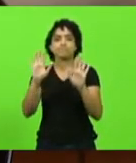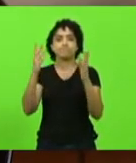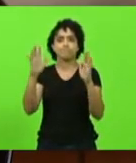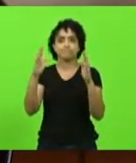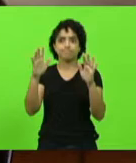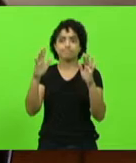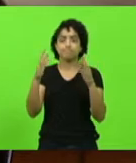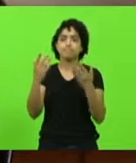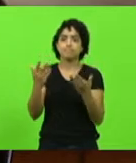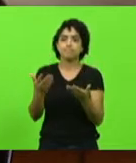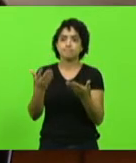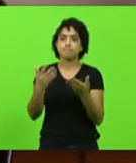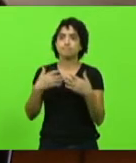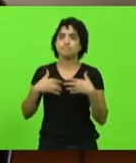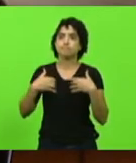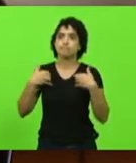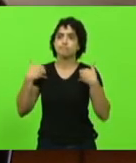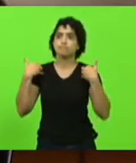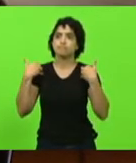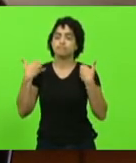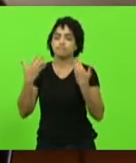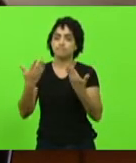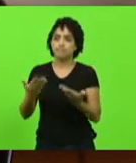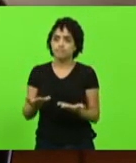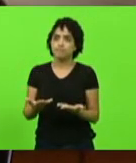e nos orgulha que é a